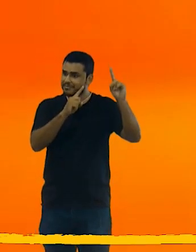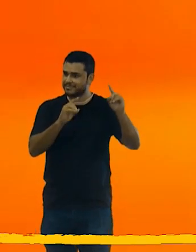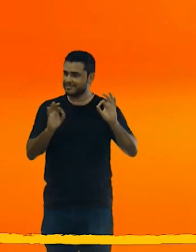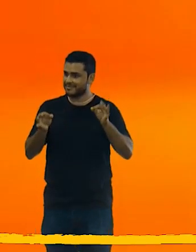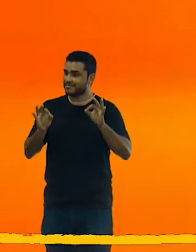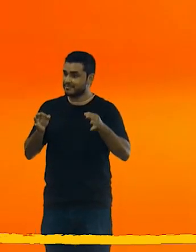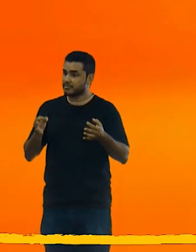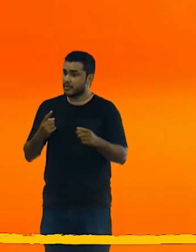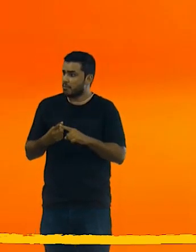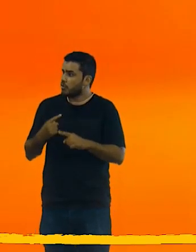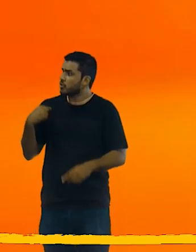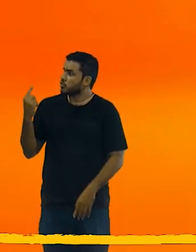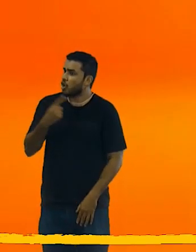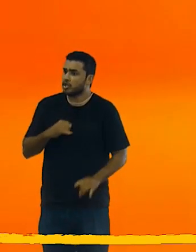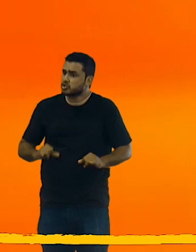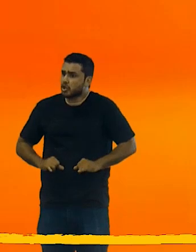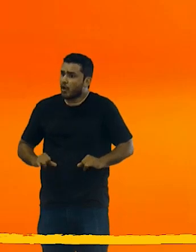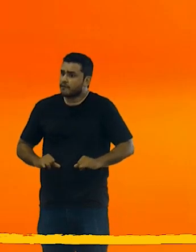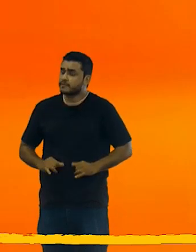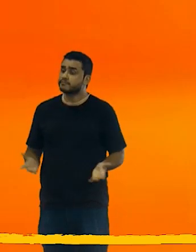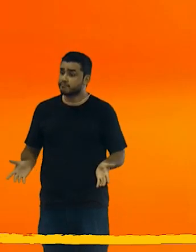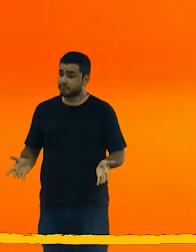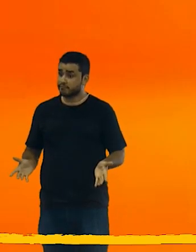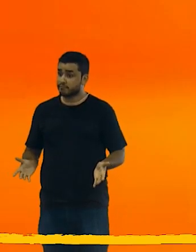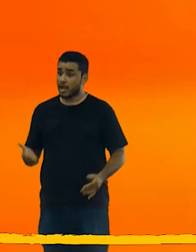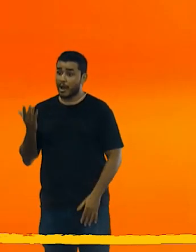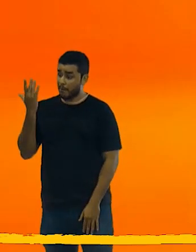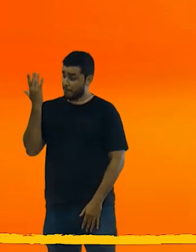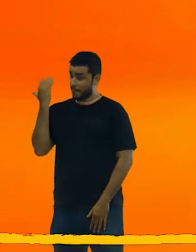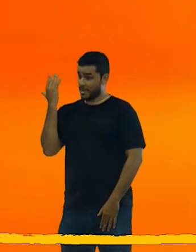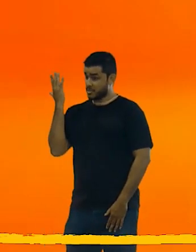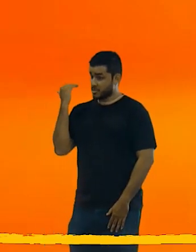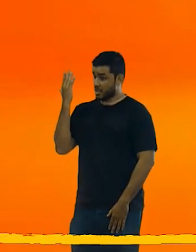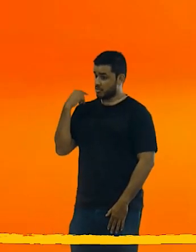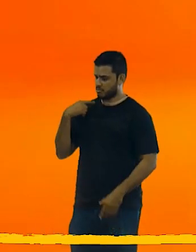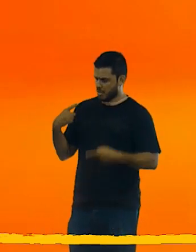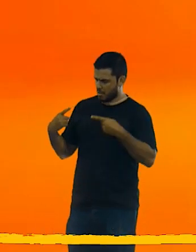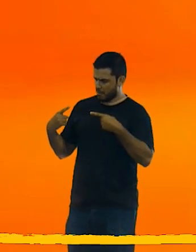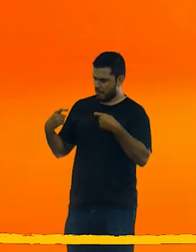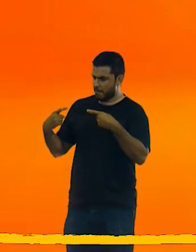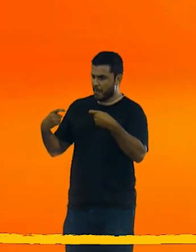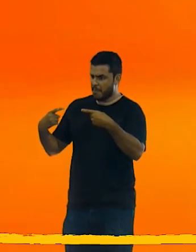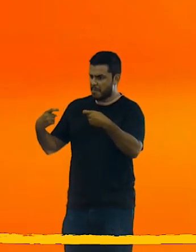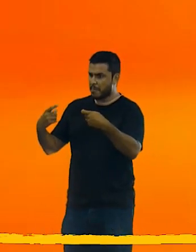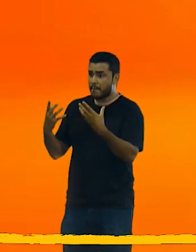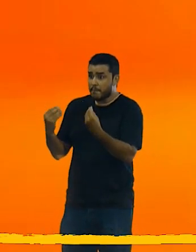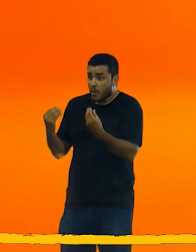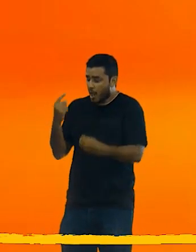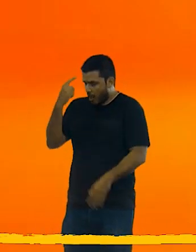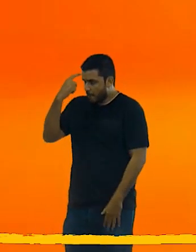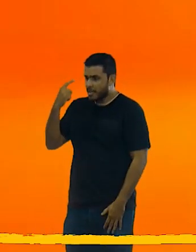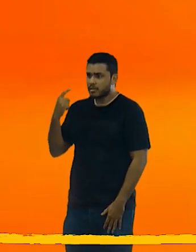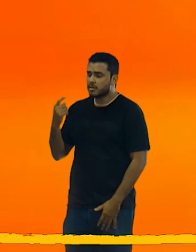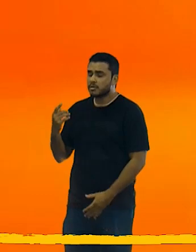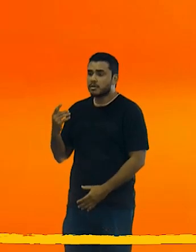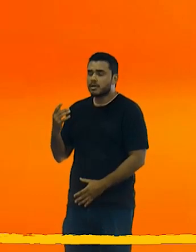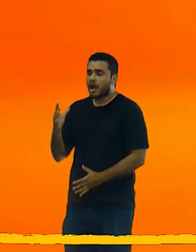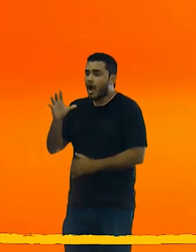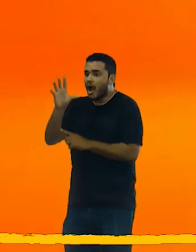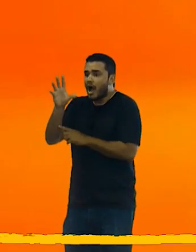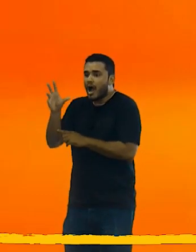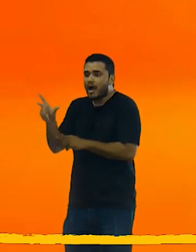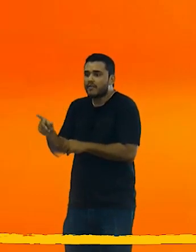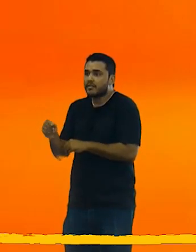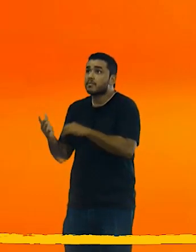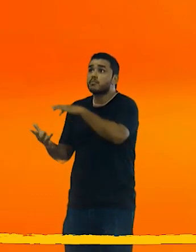muito latente, ela fica muito visível. O IPH, o Índice de Pobreza Humana, na África, era